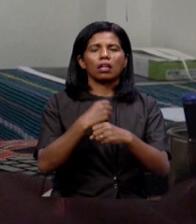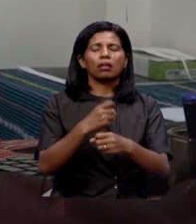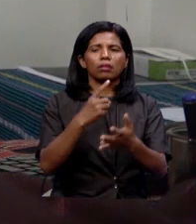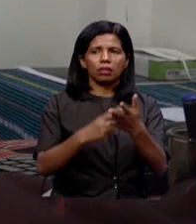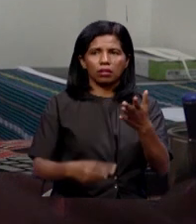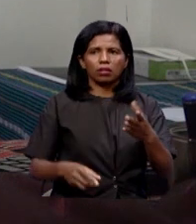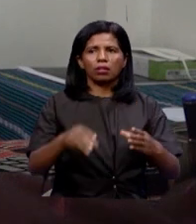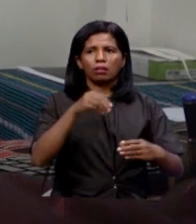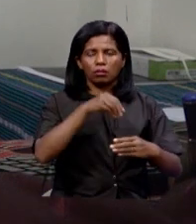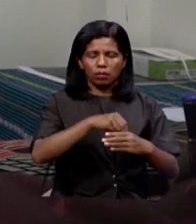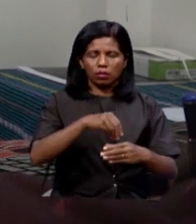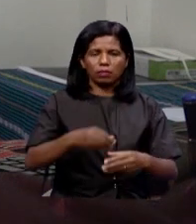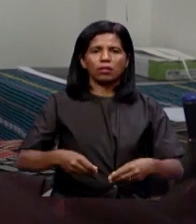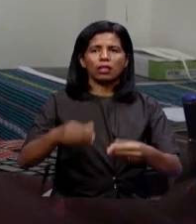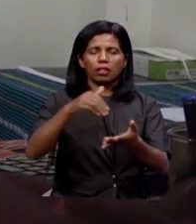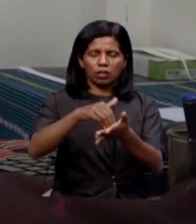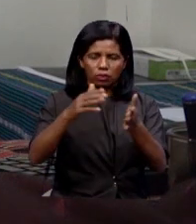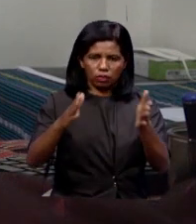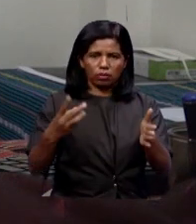bulsu disturumo sita so forit mak ba